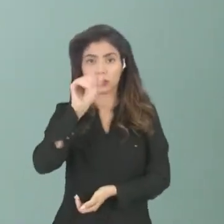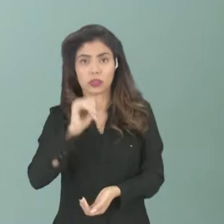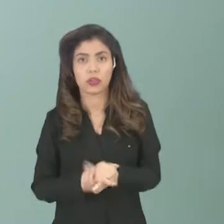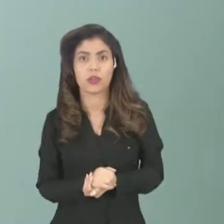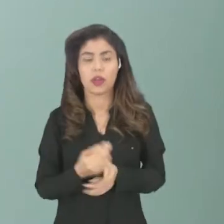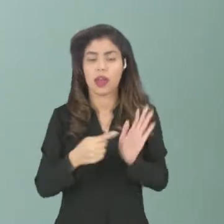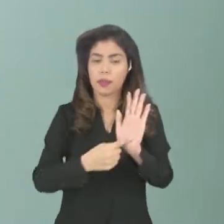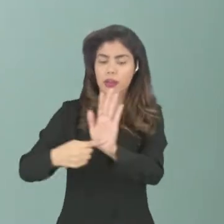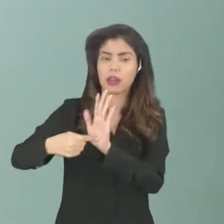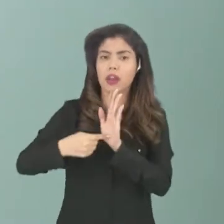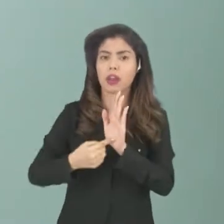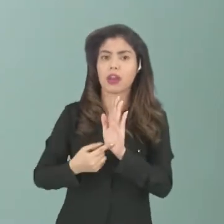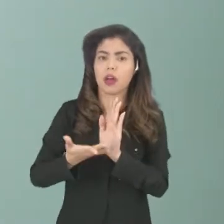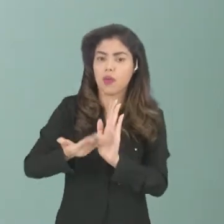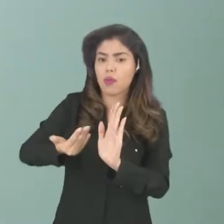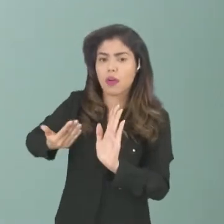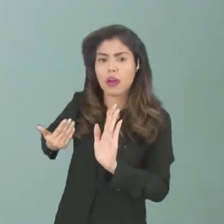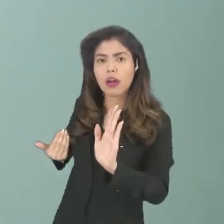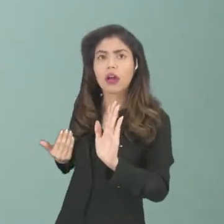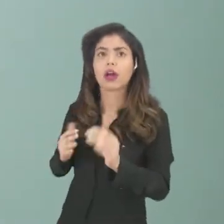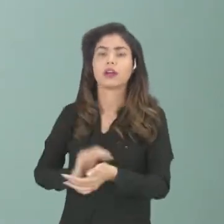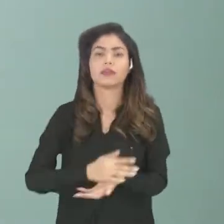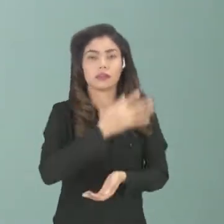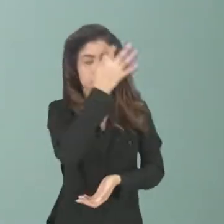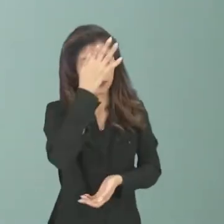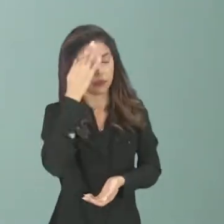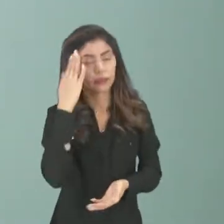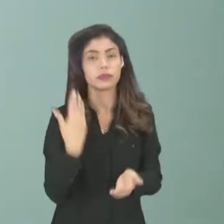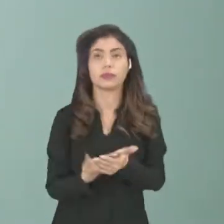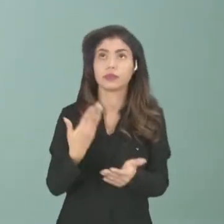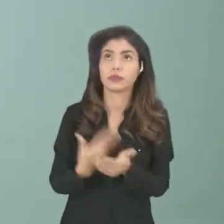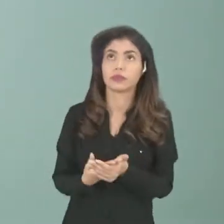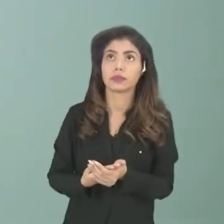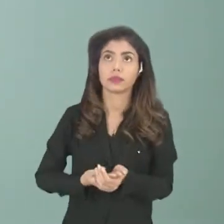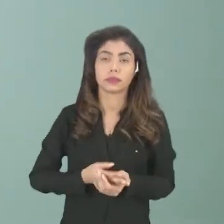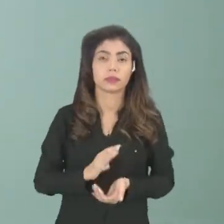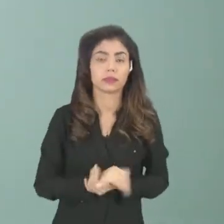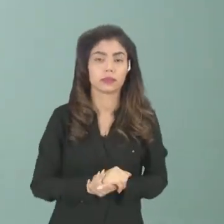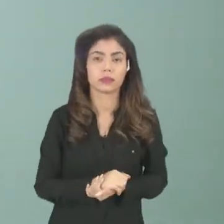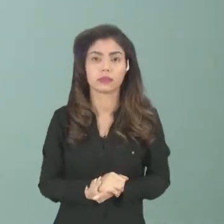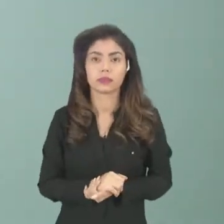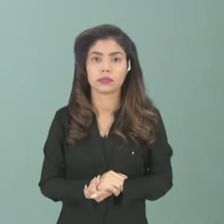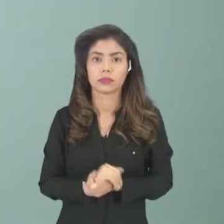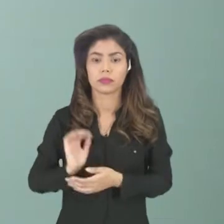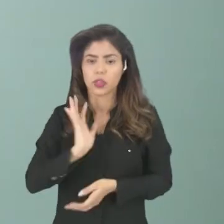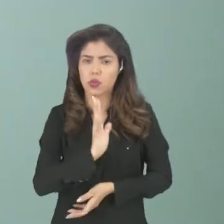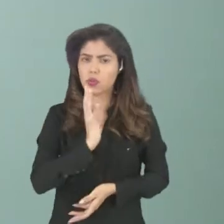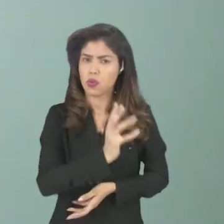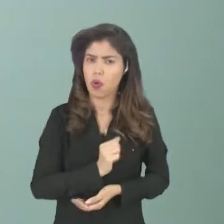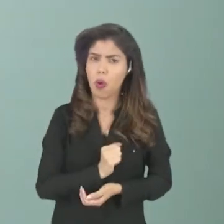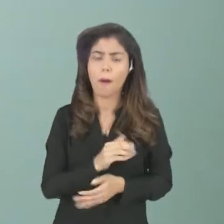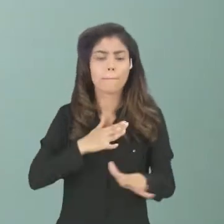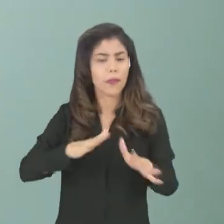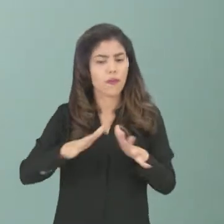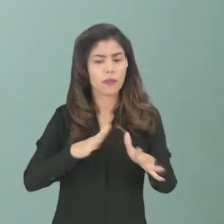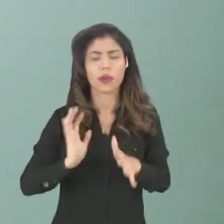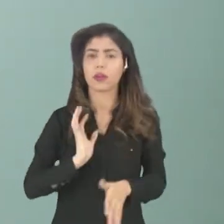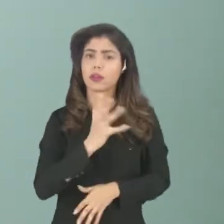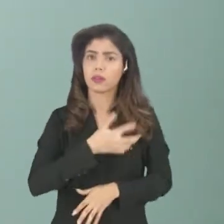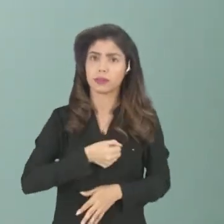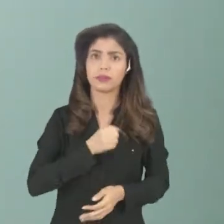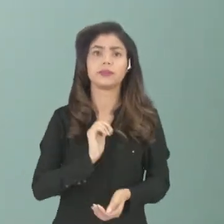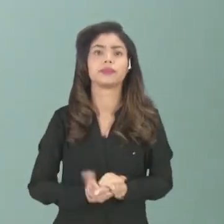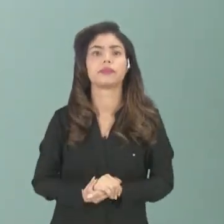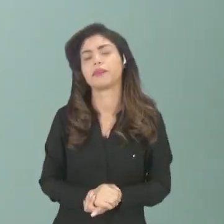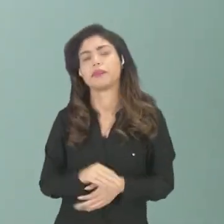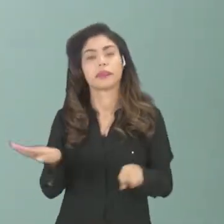um regresso. Então, gente, ele é um filósofo lindo. Eu estudei Rousseau. Ele é um romântico, inspirou um movimento romântico.